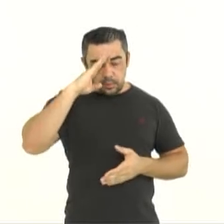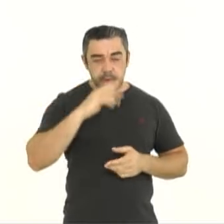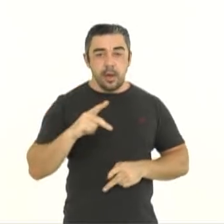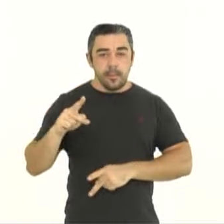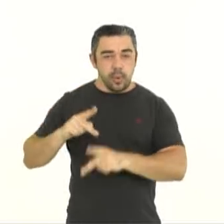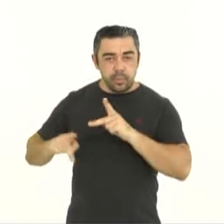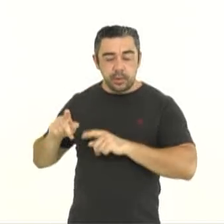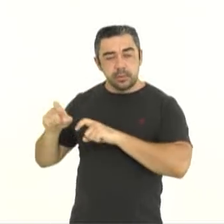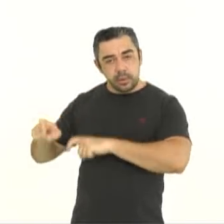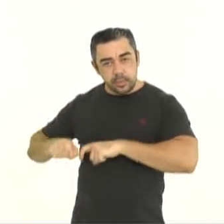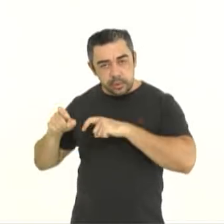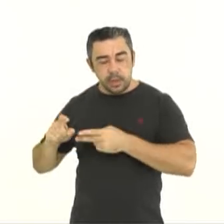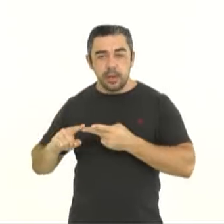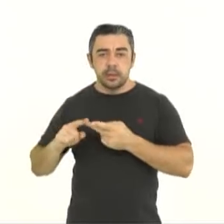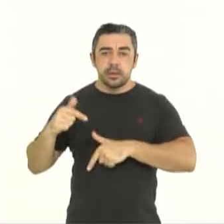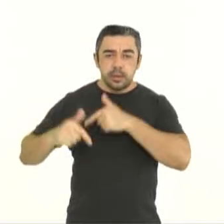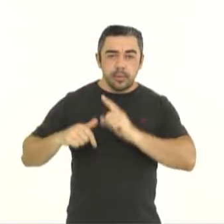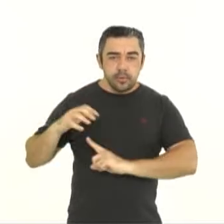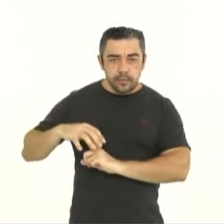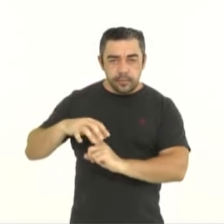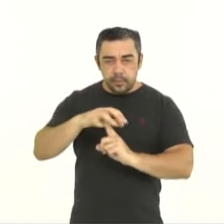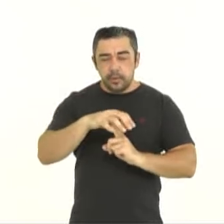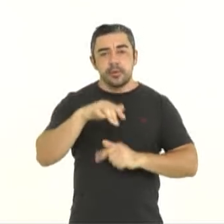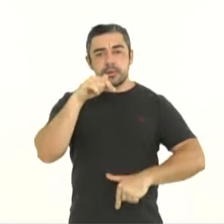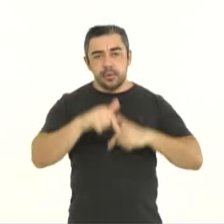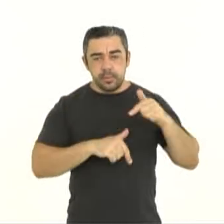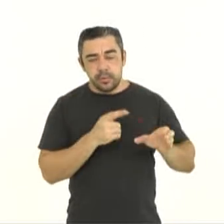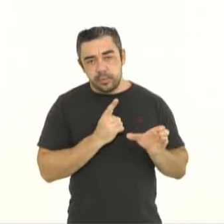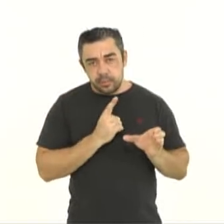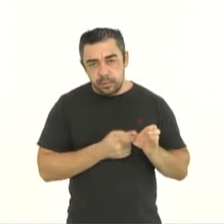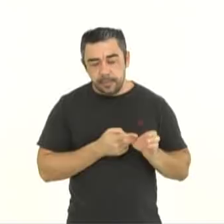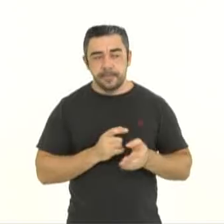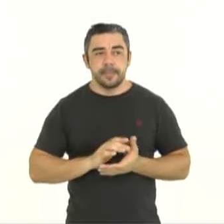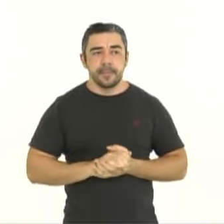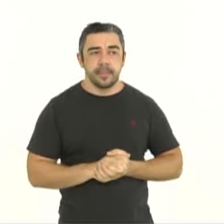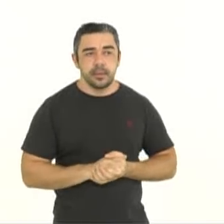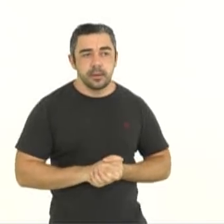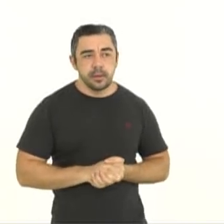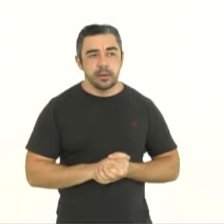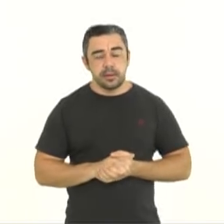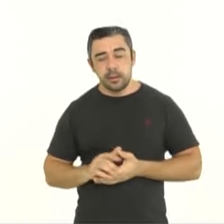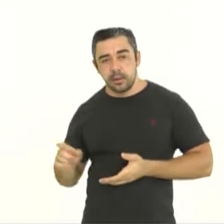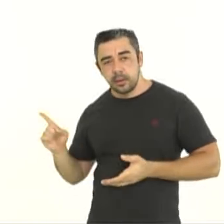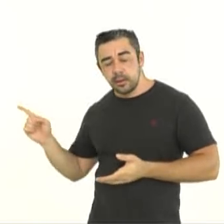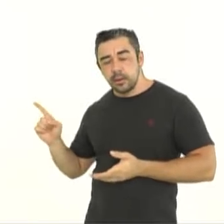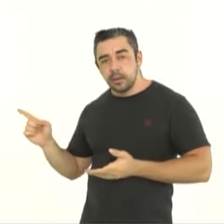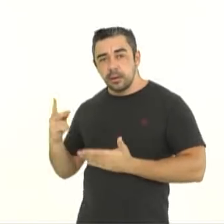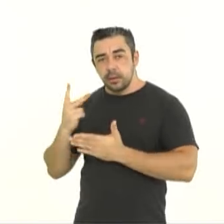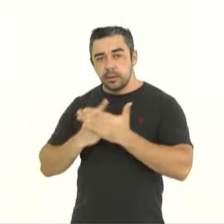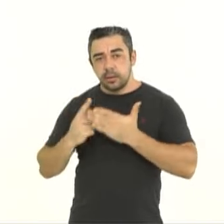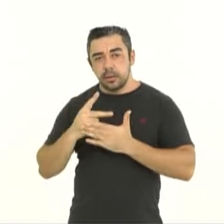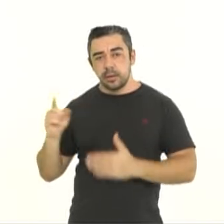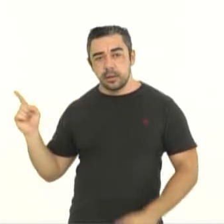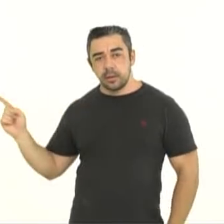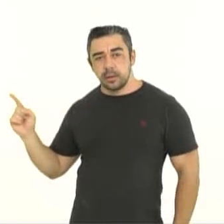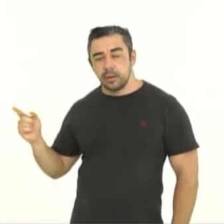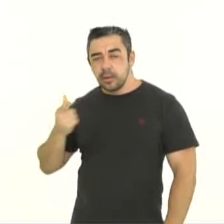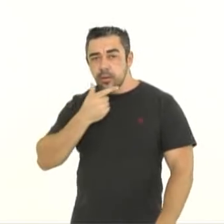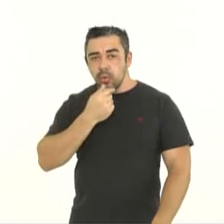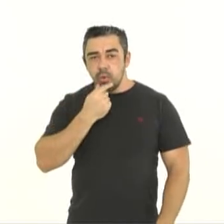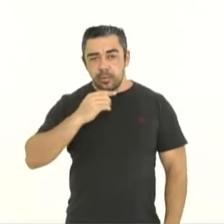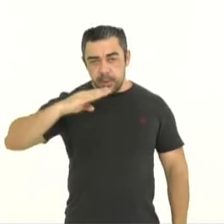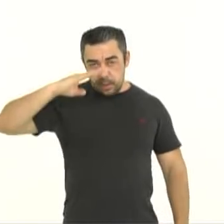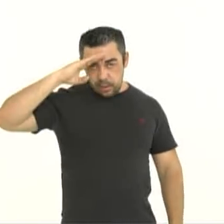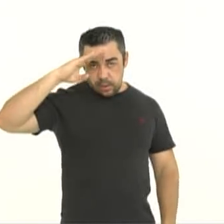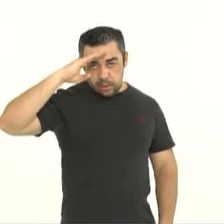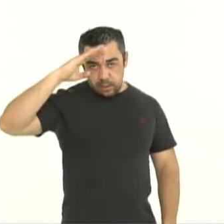camponeses, artesãos e trabalhadores urbanos. Olha lá, aqui nós temos a representação de um guerreiro jaguar,